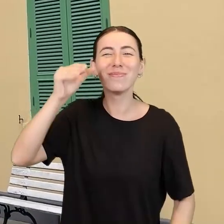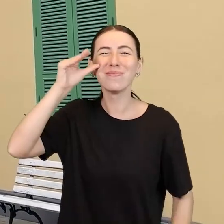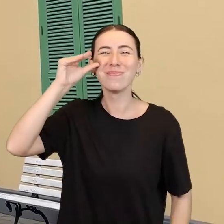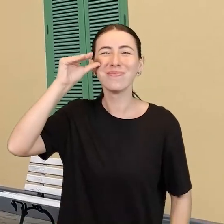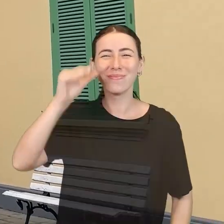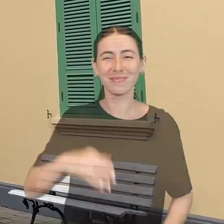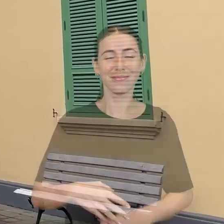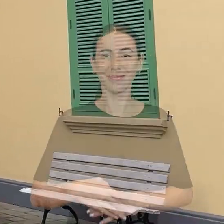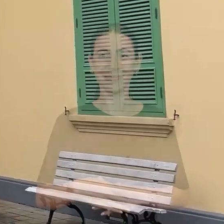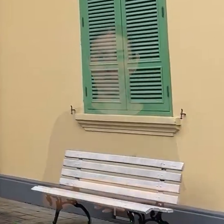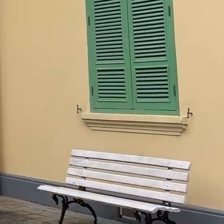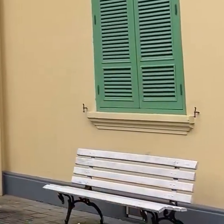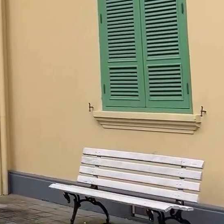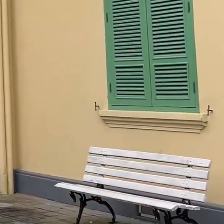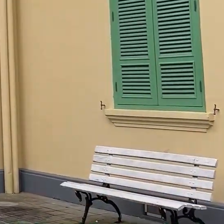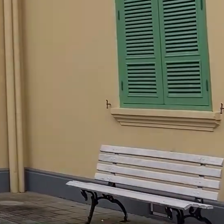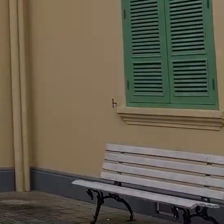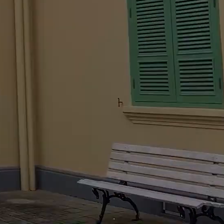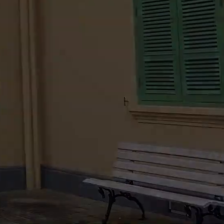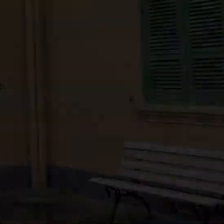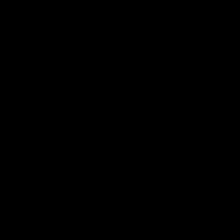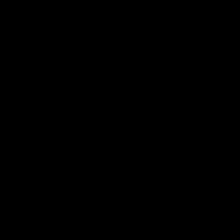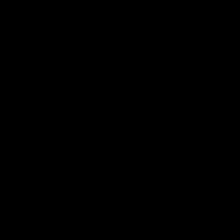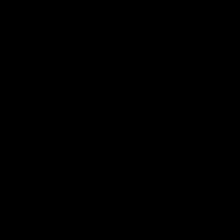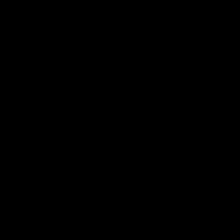e gratuito para todos.